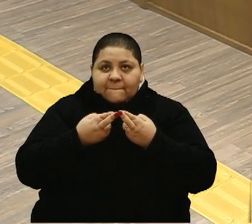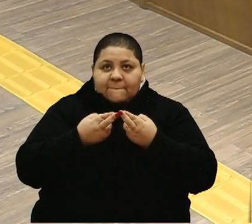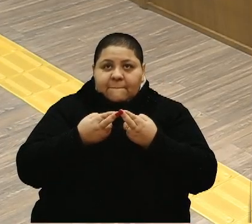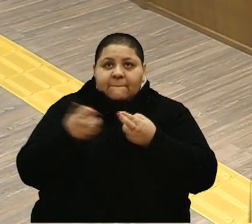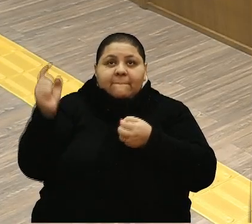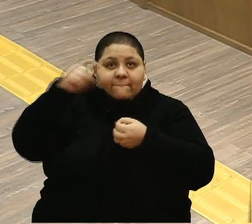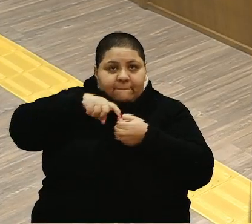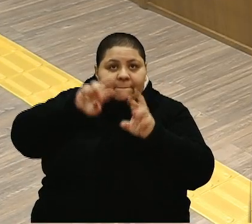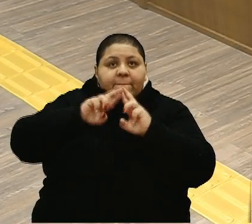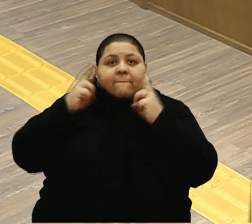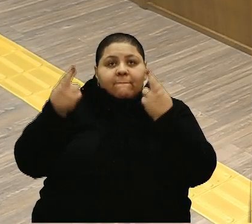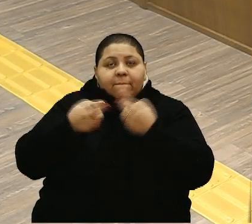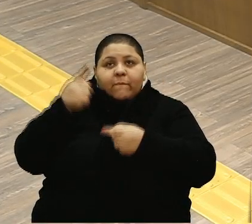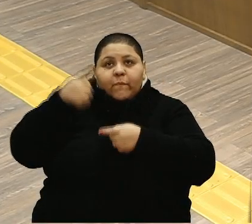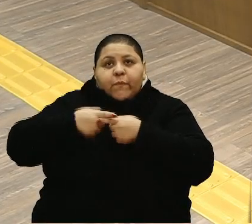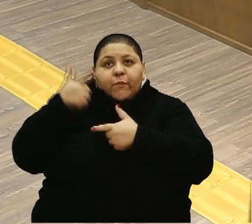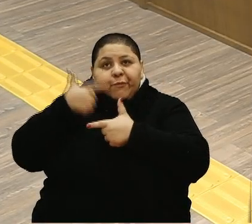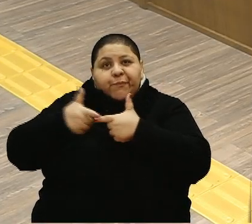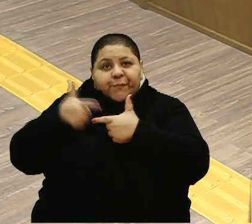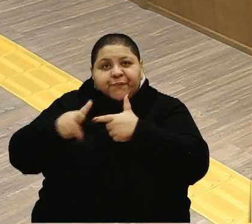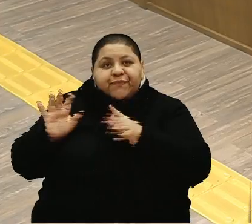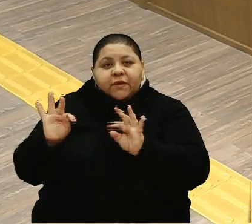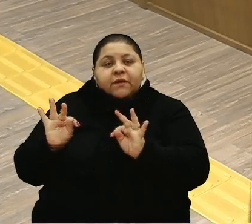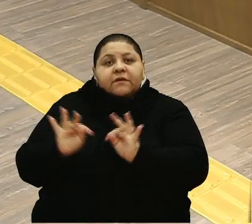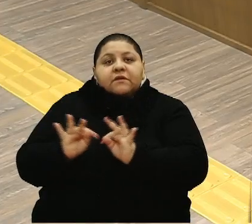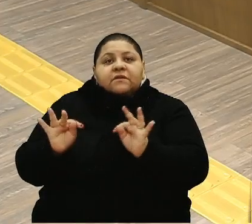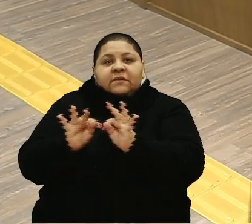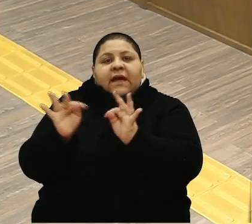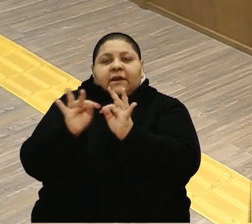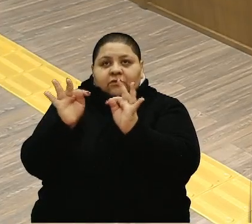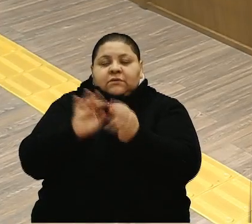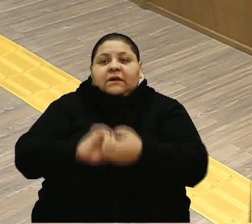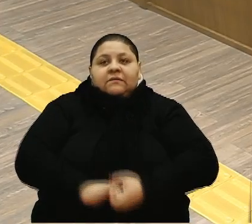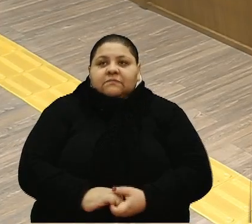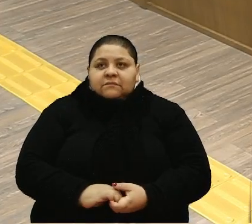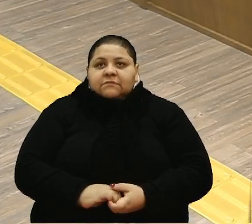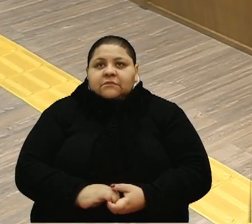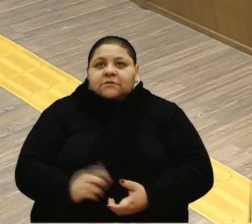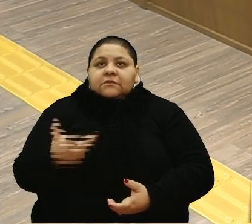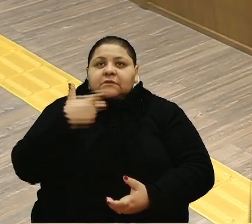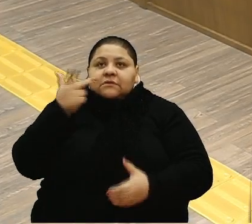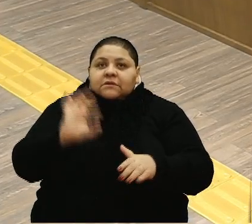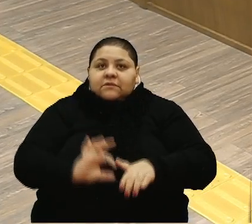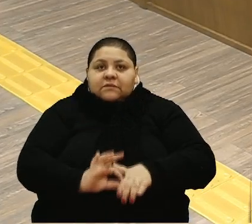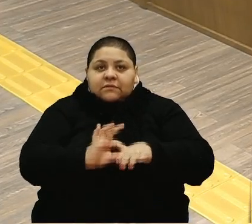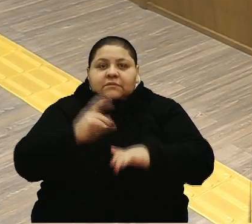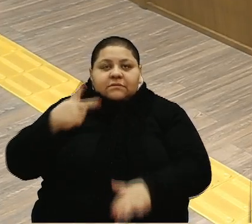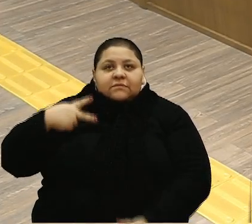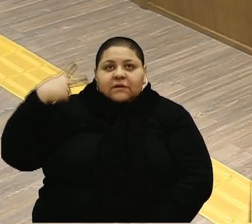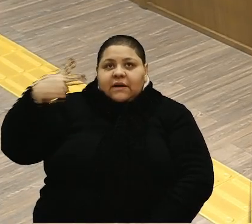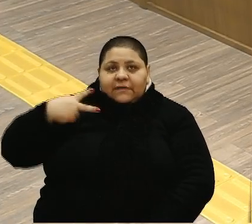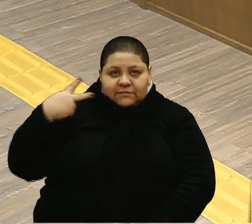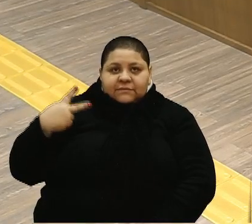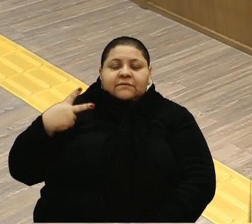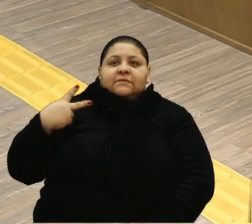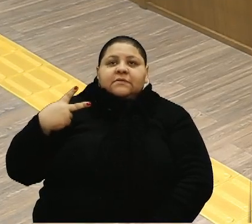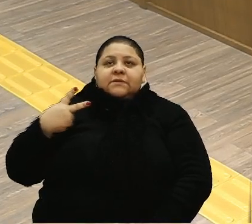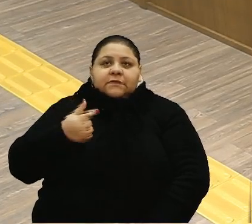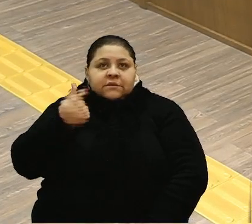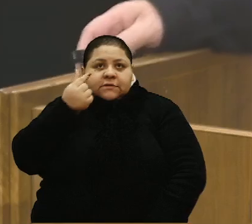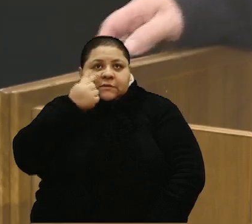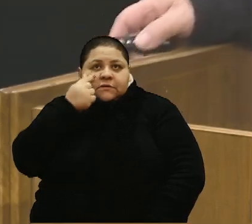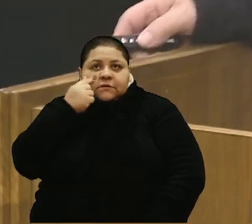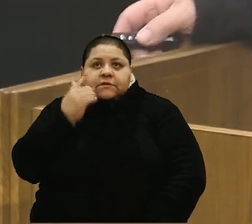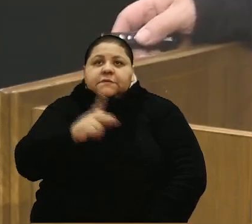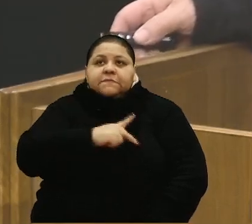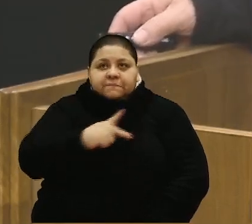Retomamos a sessão em razão de um problema na luz aqui. Segue em declaração de líder, vereador Eloy Frisso, da bancada do PSB. Pois